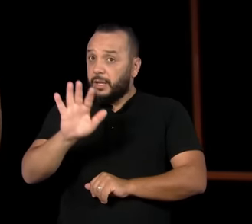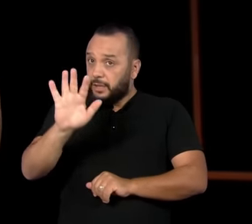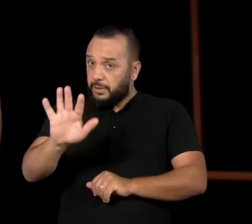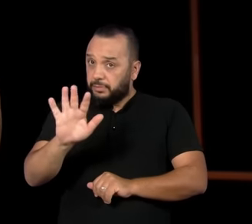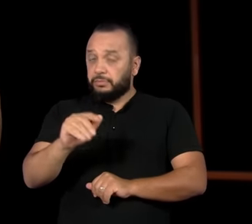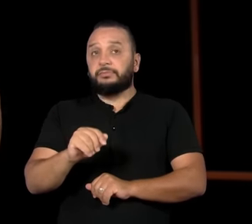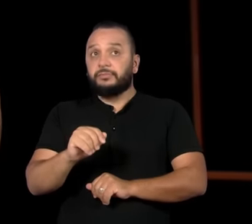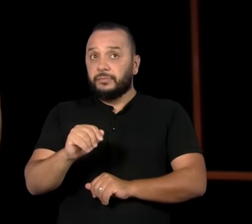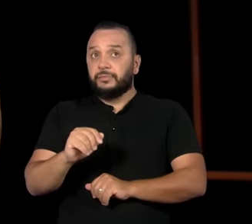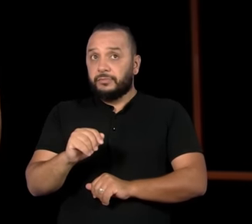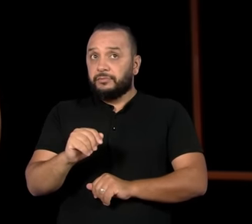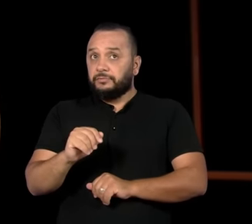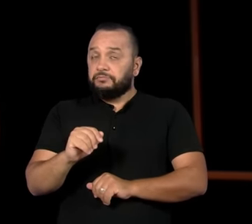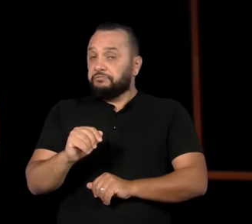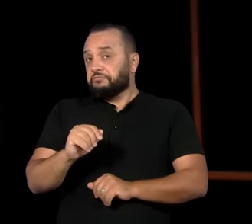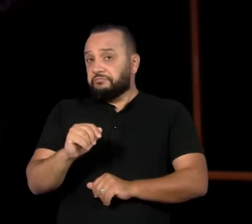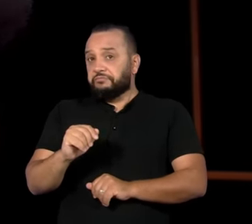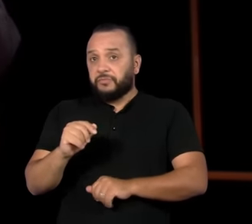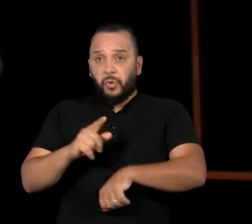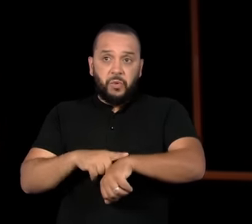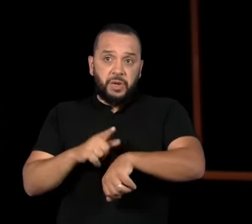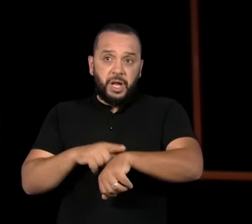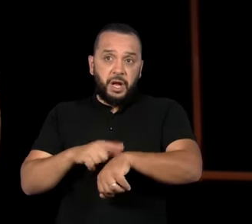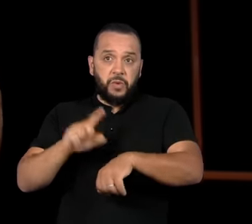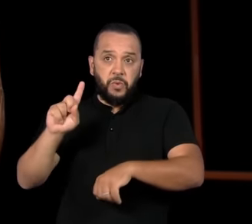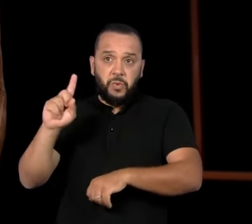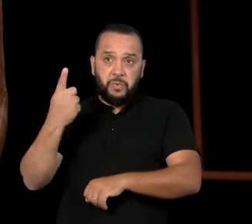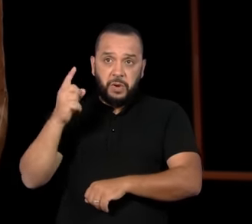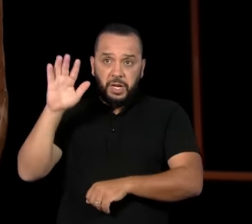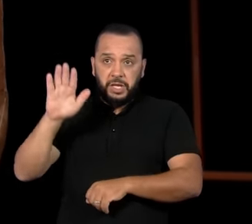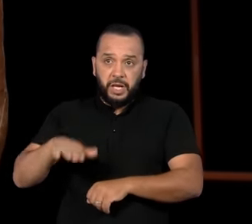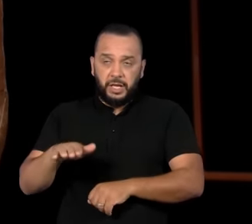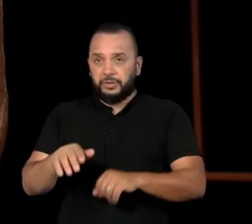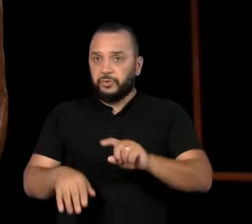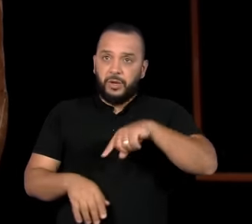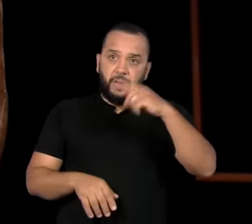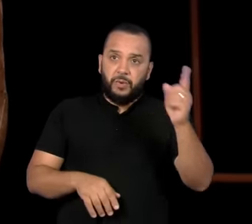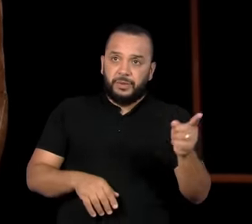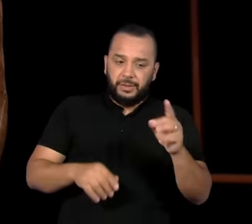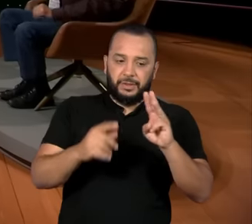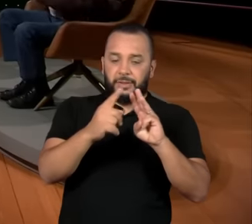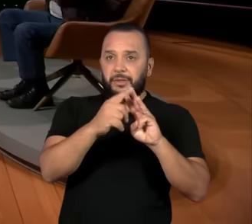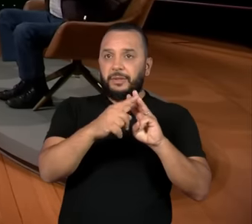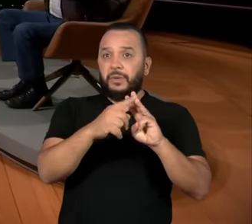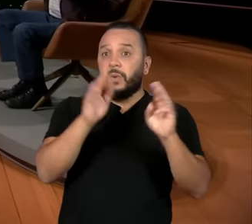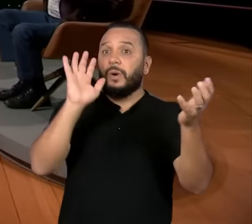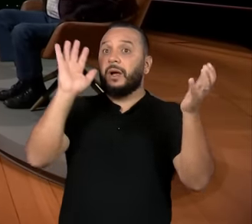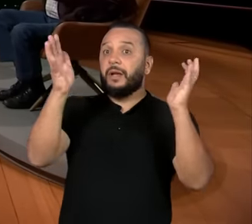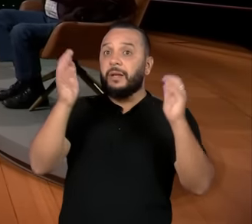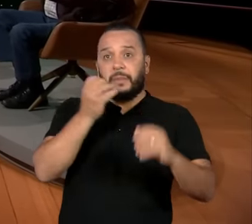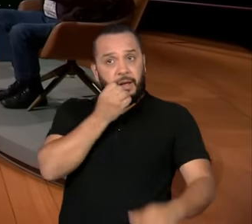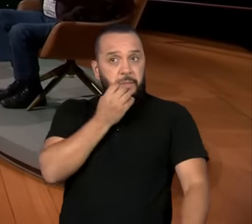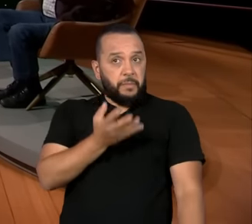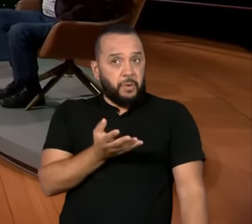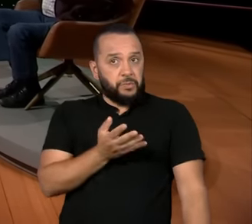são 13 horas. E a outra dizia: o tempo é bom. Só isso.